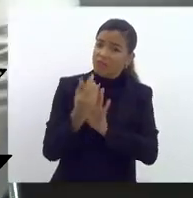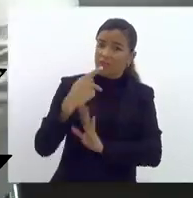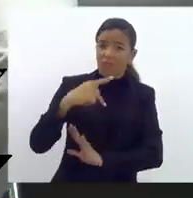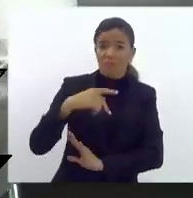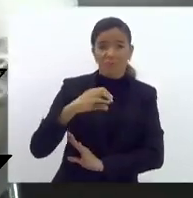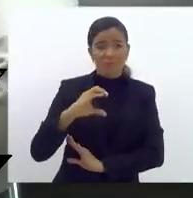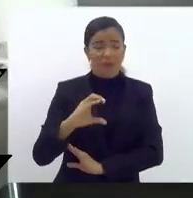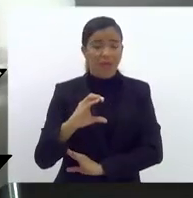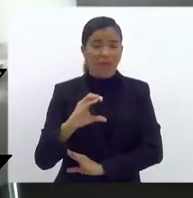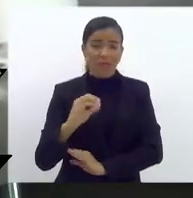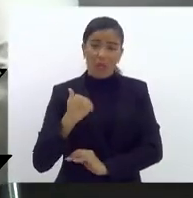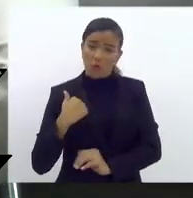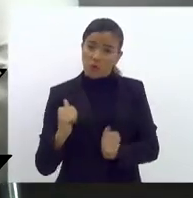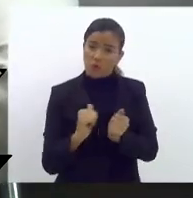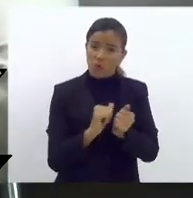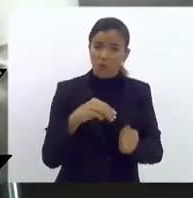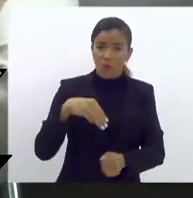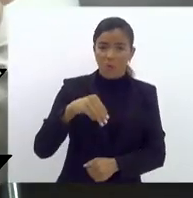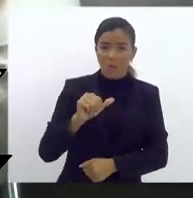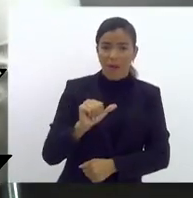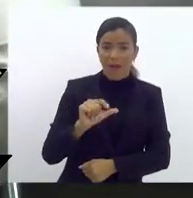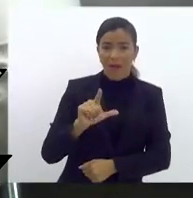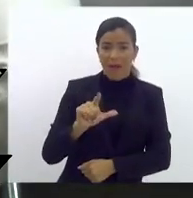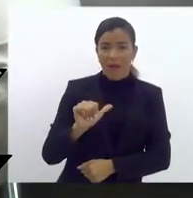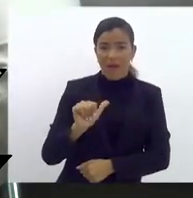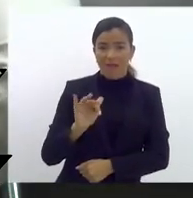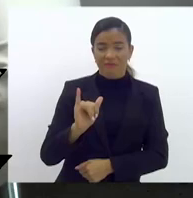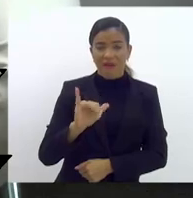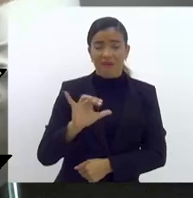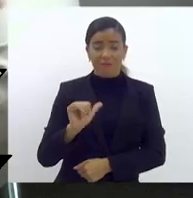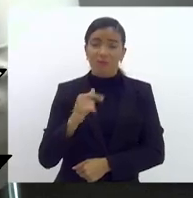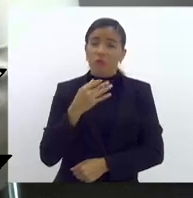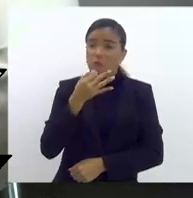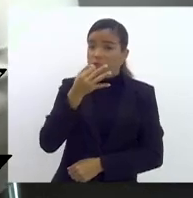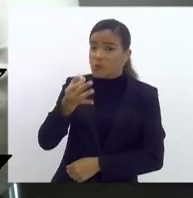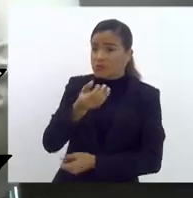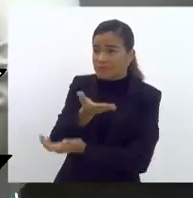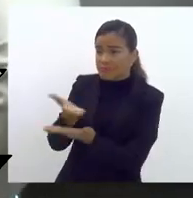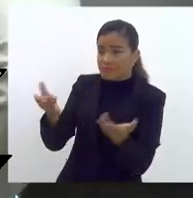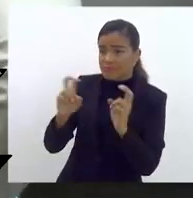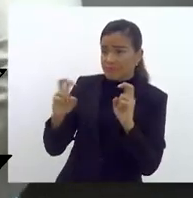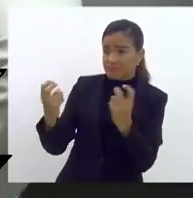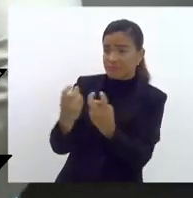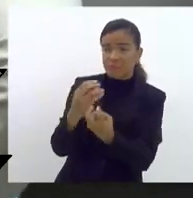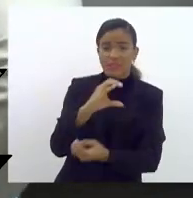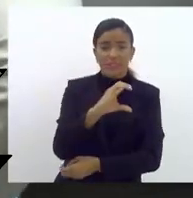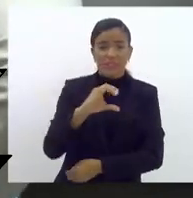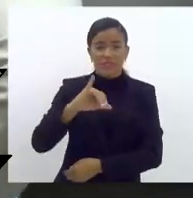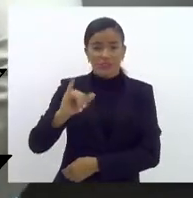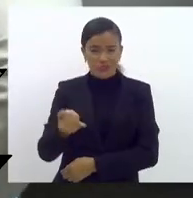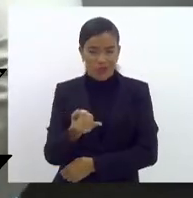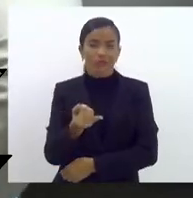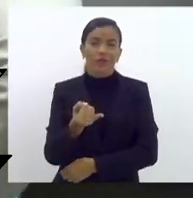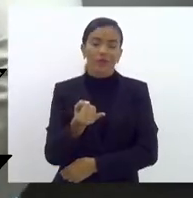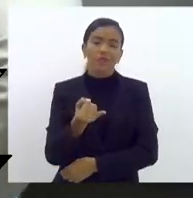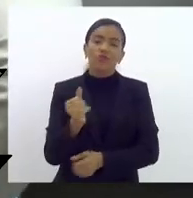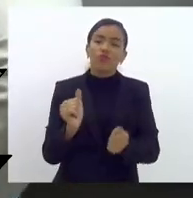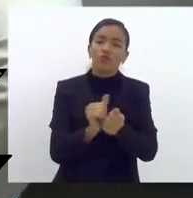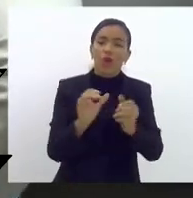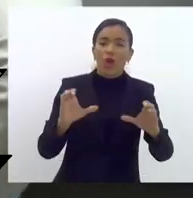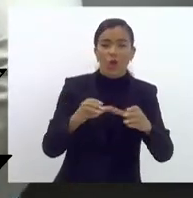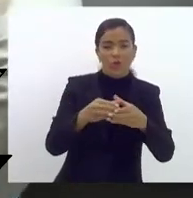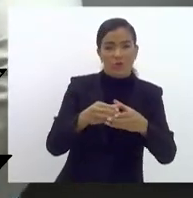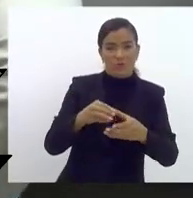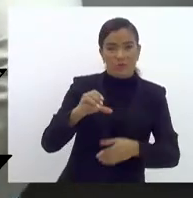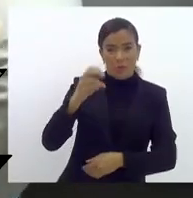sobre esse tema Então o que eu queria sugerir que a ccj junto com a comissão de Cultura tentasse